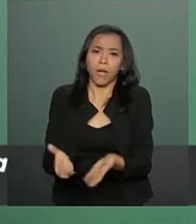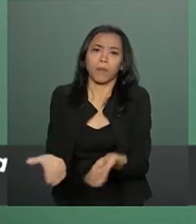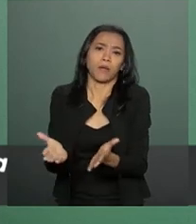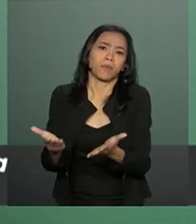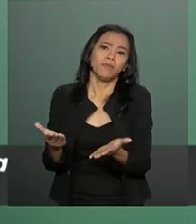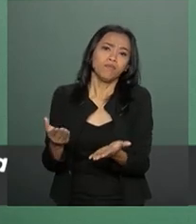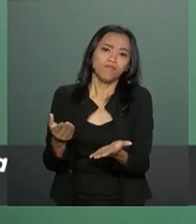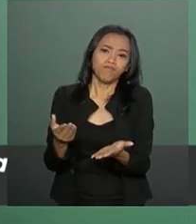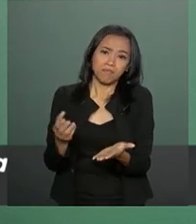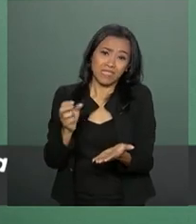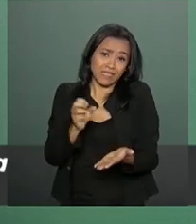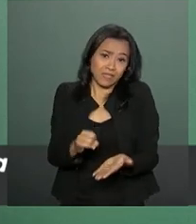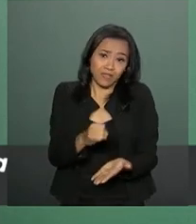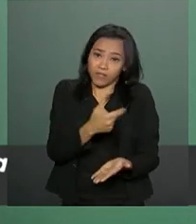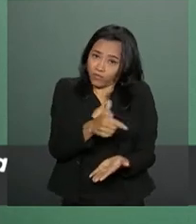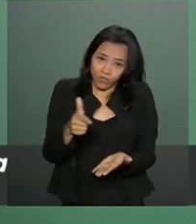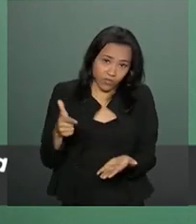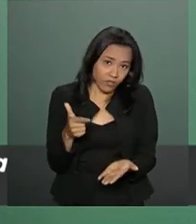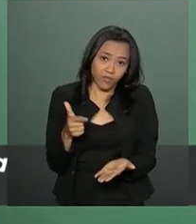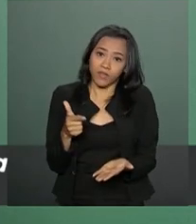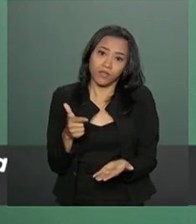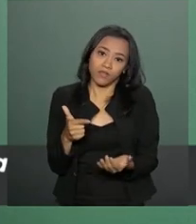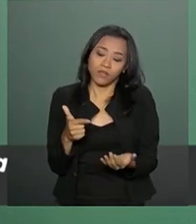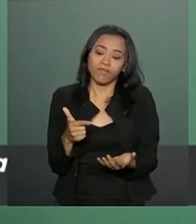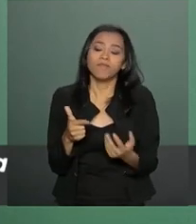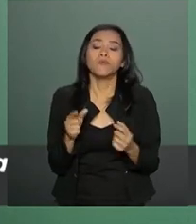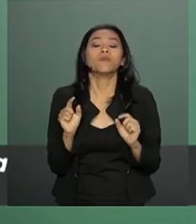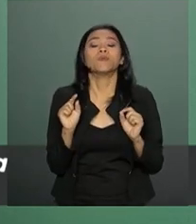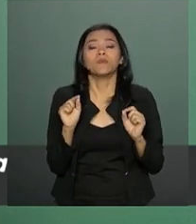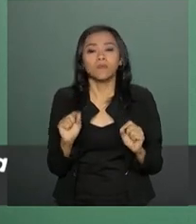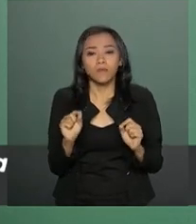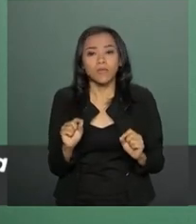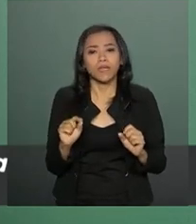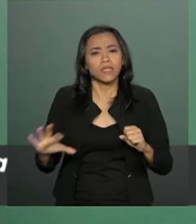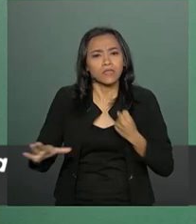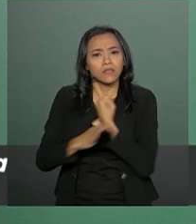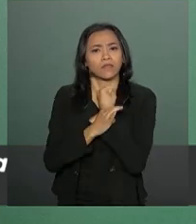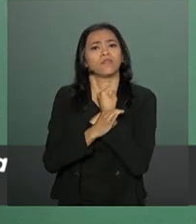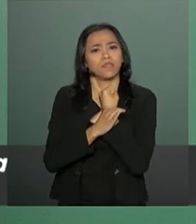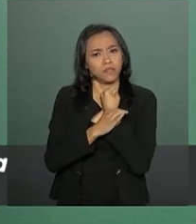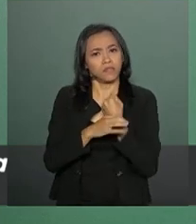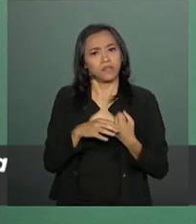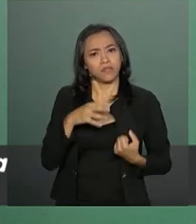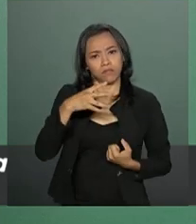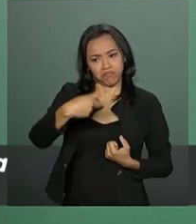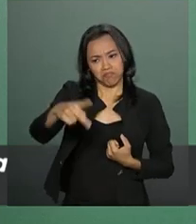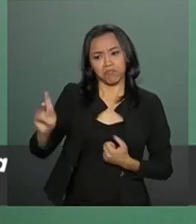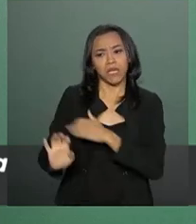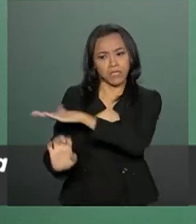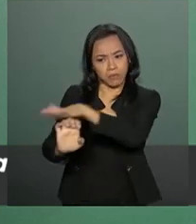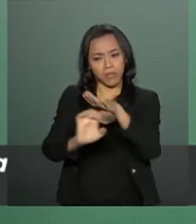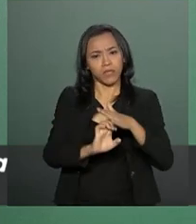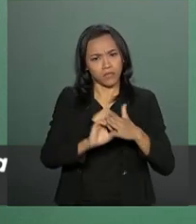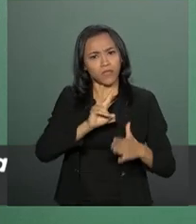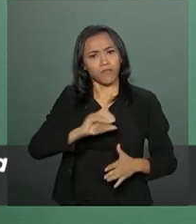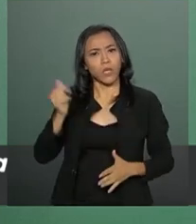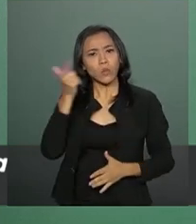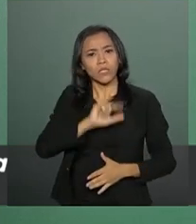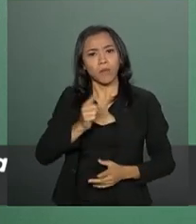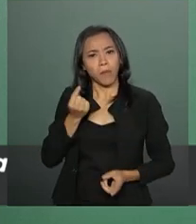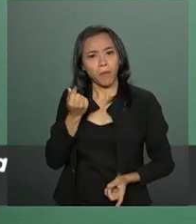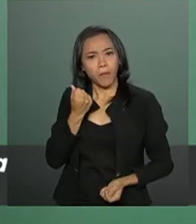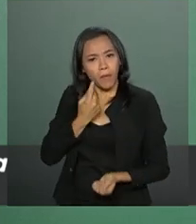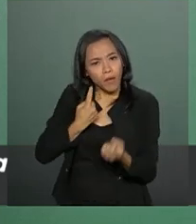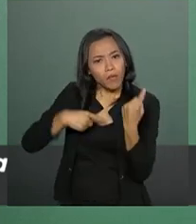agora o jardim se não tiver exata e precisamente a certeza de que vai dar resultado